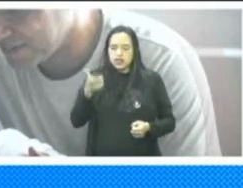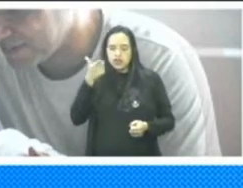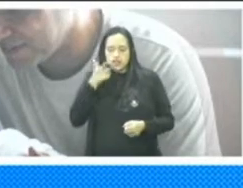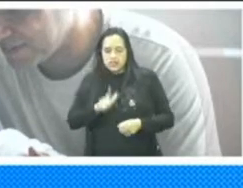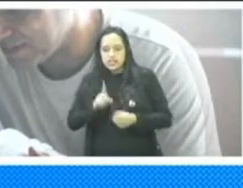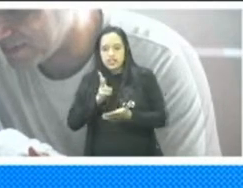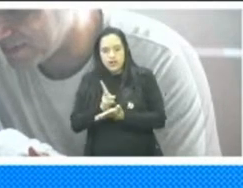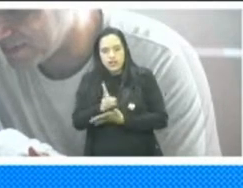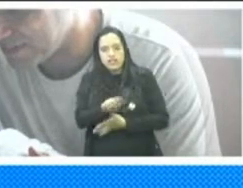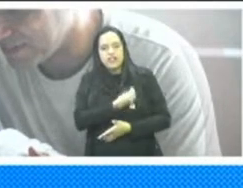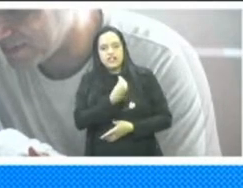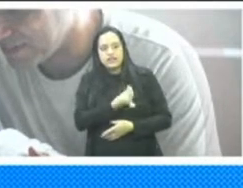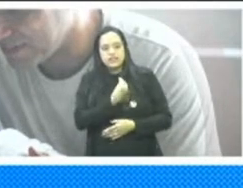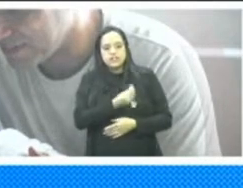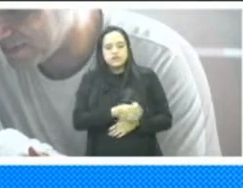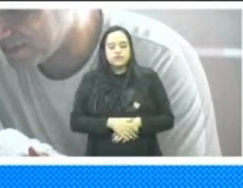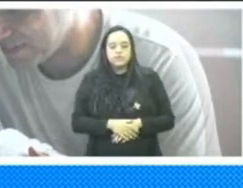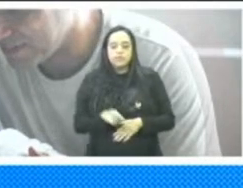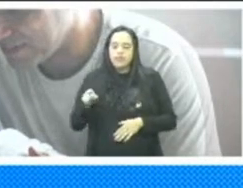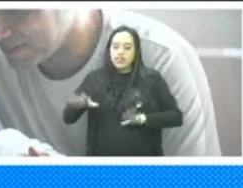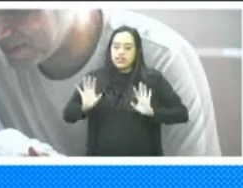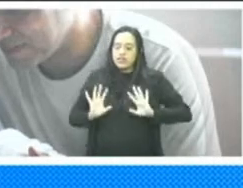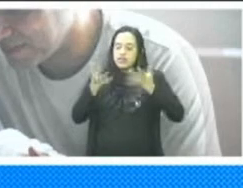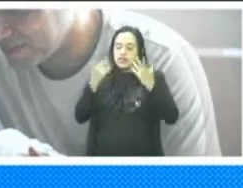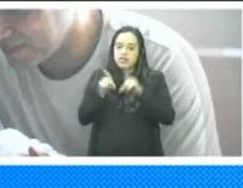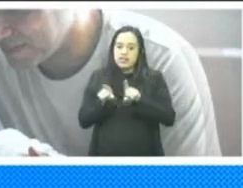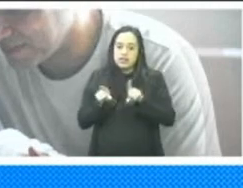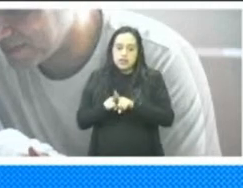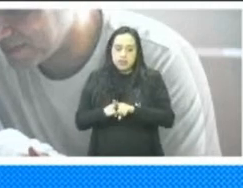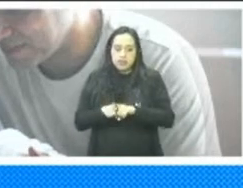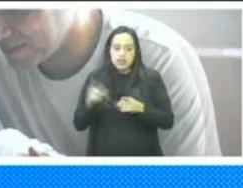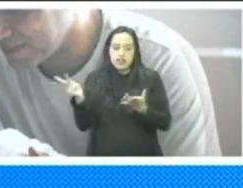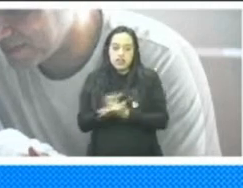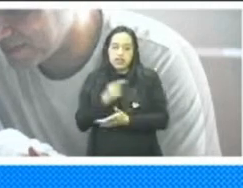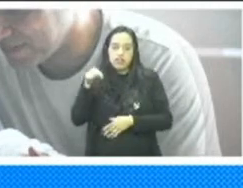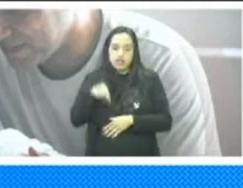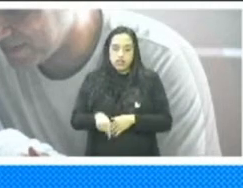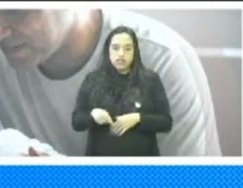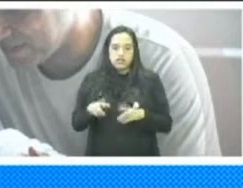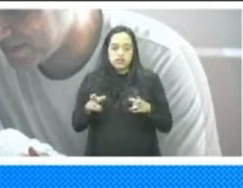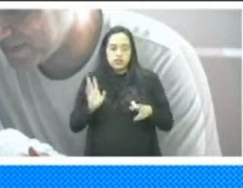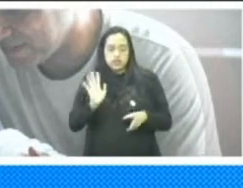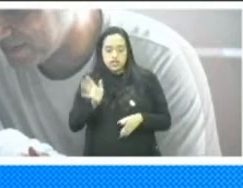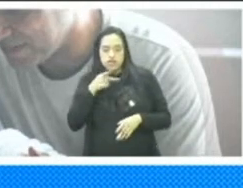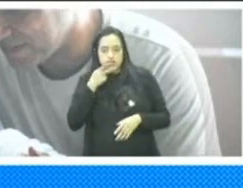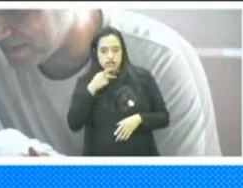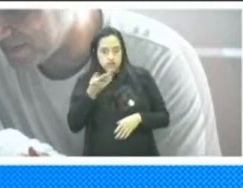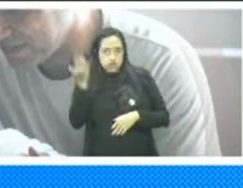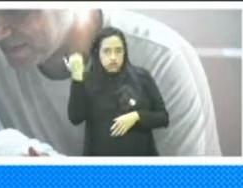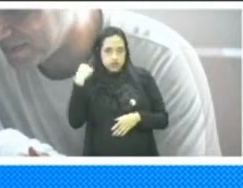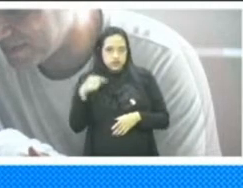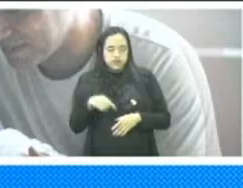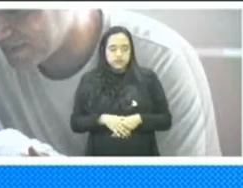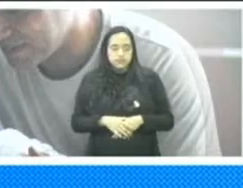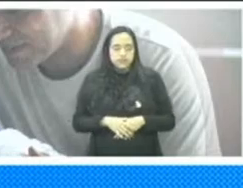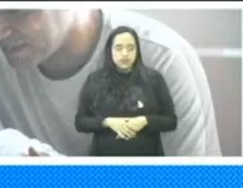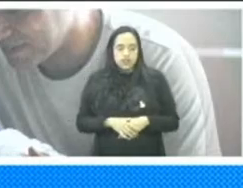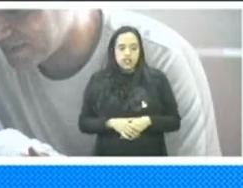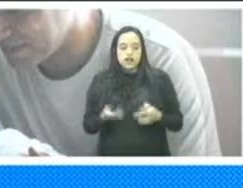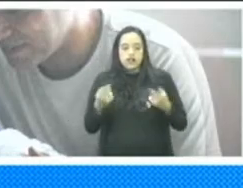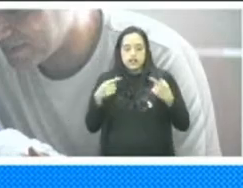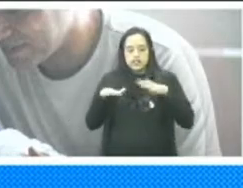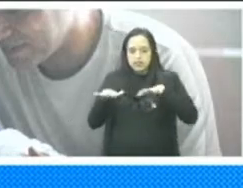conseguir sobreviver. Esse evento também está sendo realizado, como já foi falado aqui, né, além